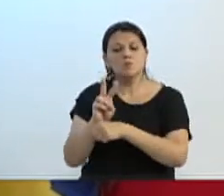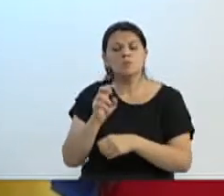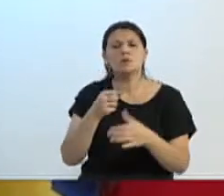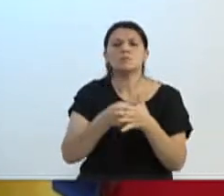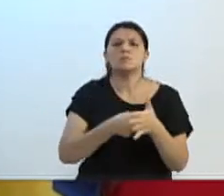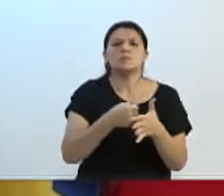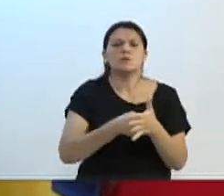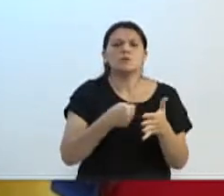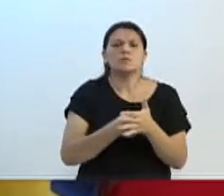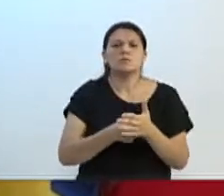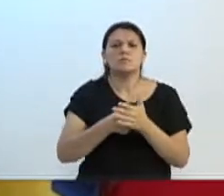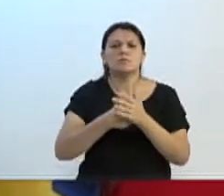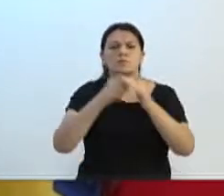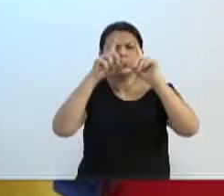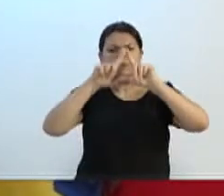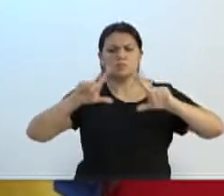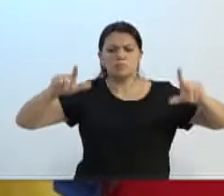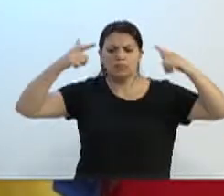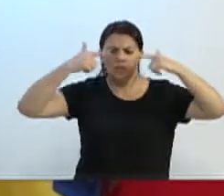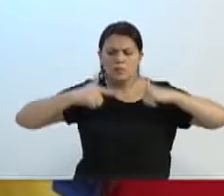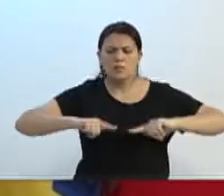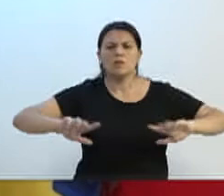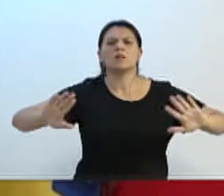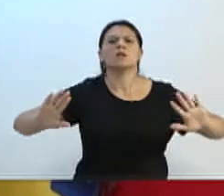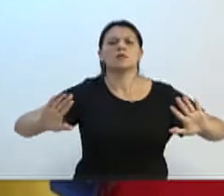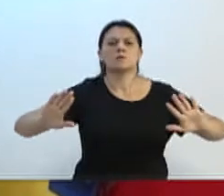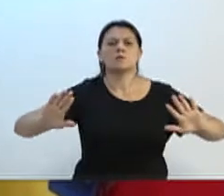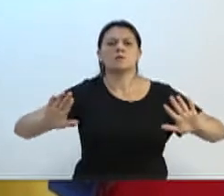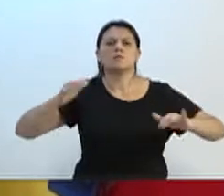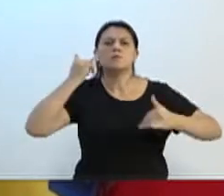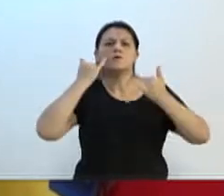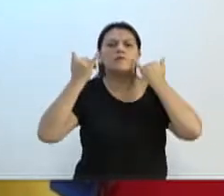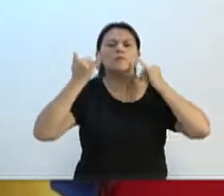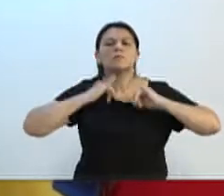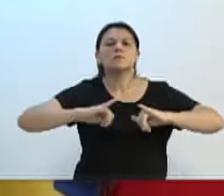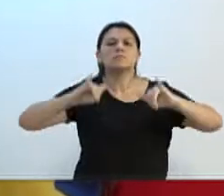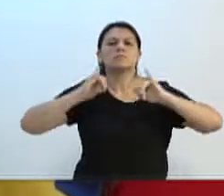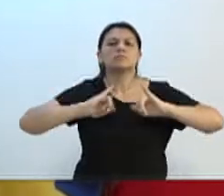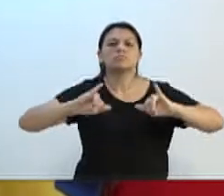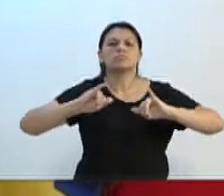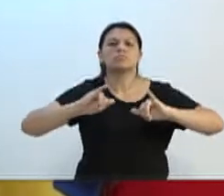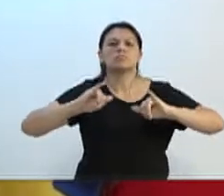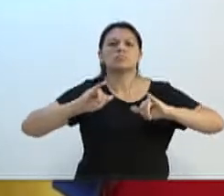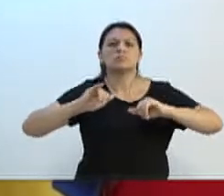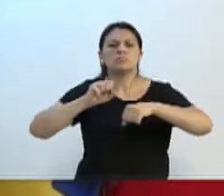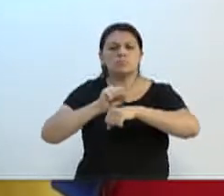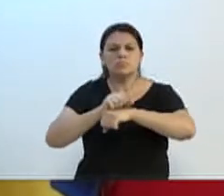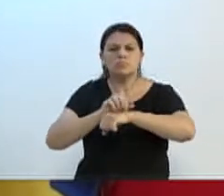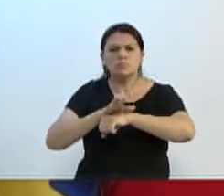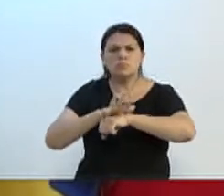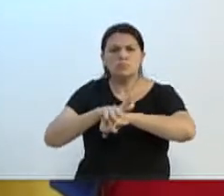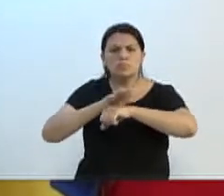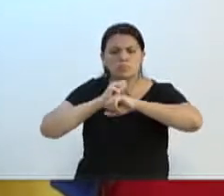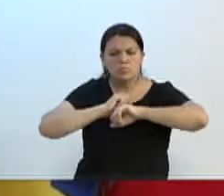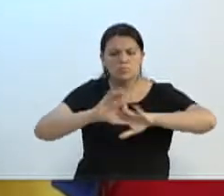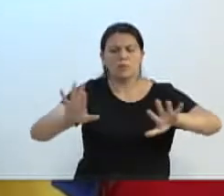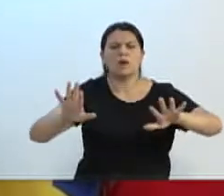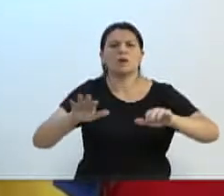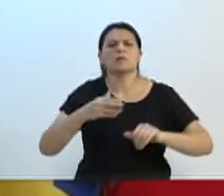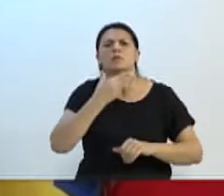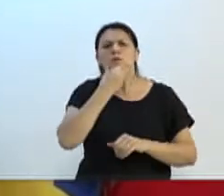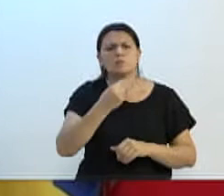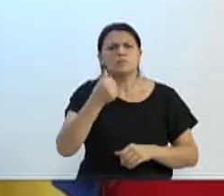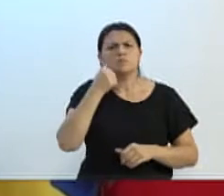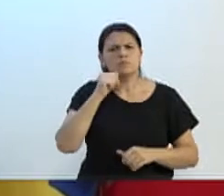da transparência do Executivo nas informações relacionadas à pandemia. Os trabalhadores e trabalhadoras têm